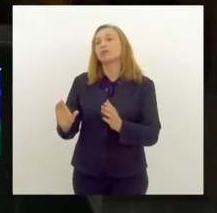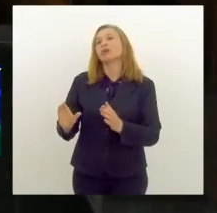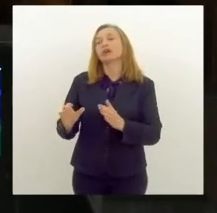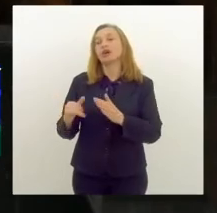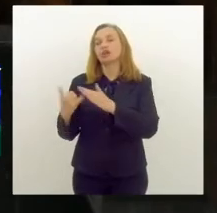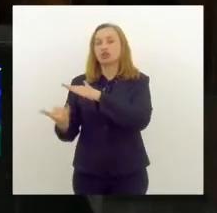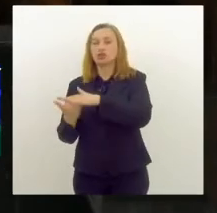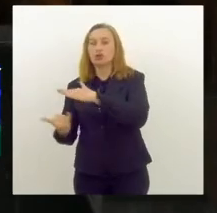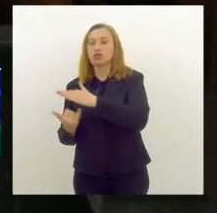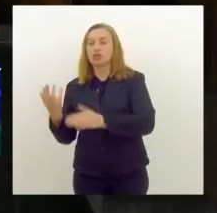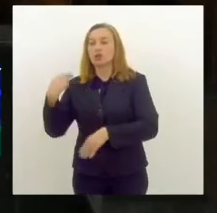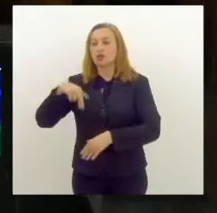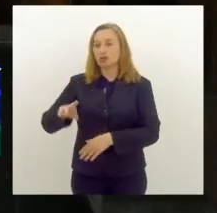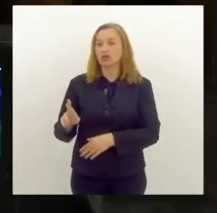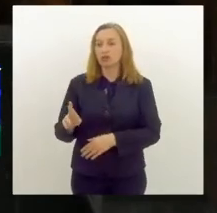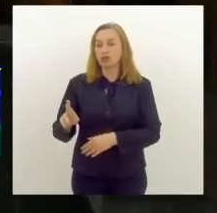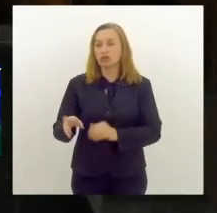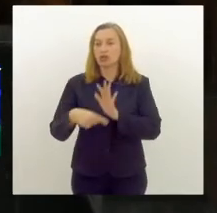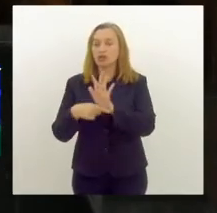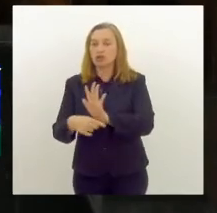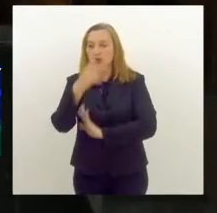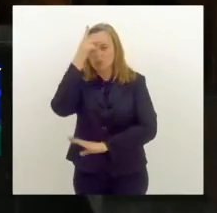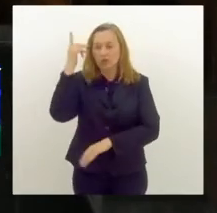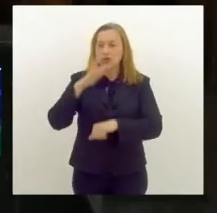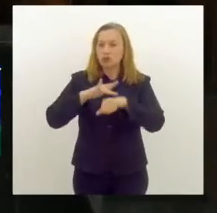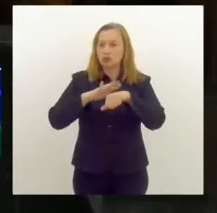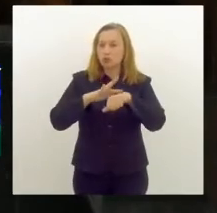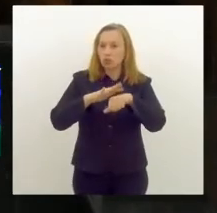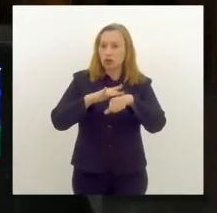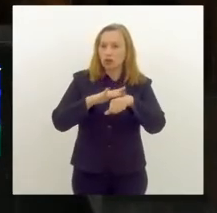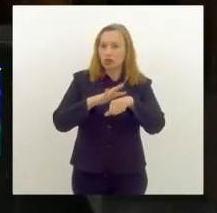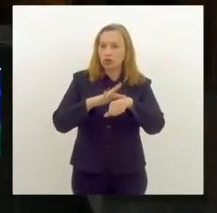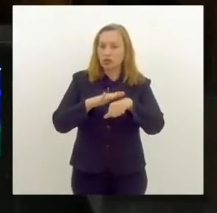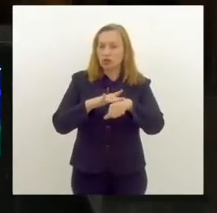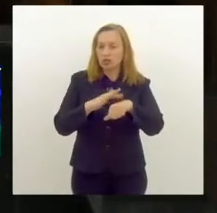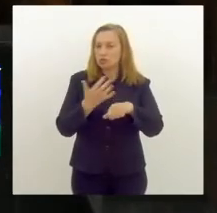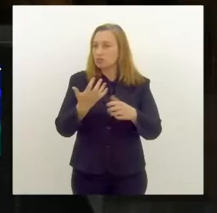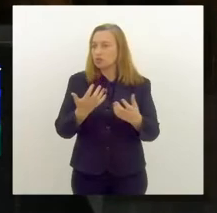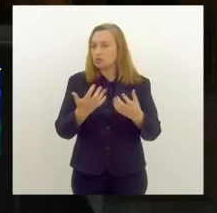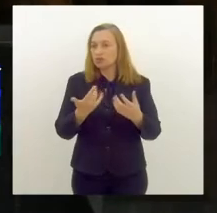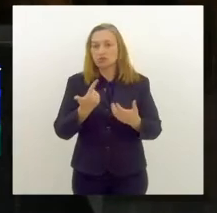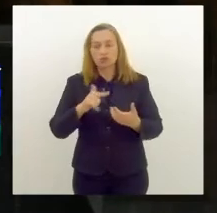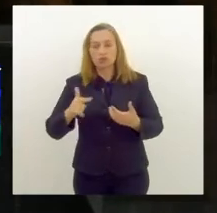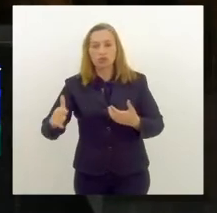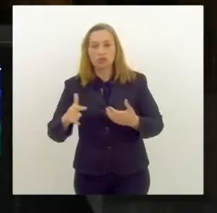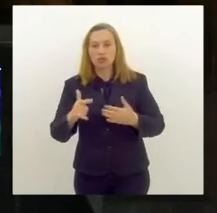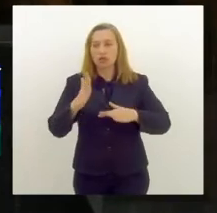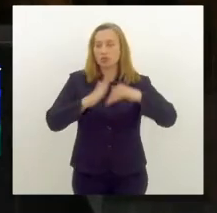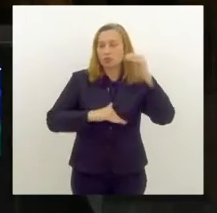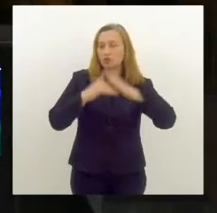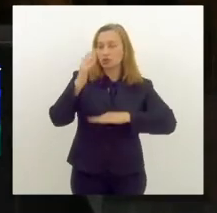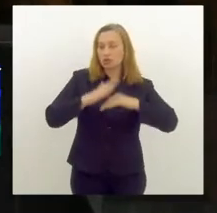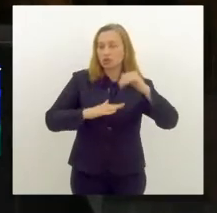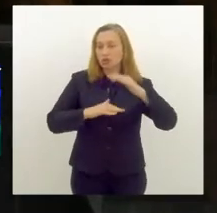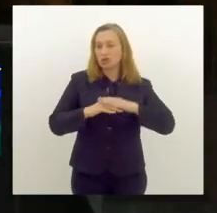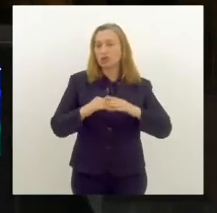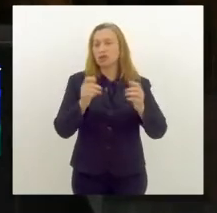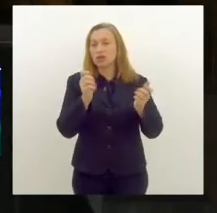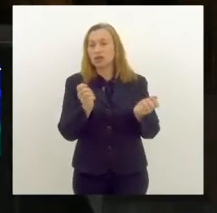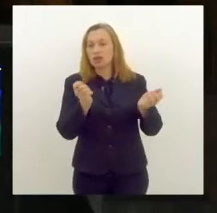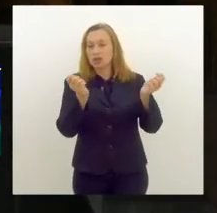internação de pessoas doentes, muitas vezes sem sequer ter profissionais capacitados,